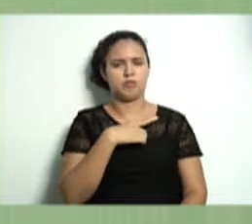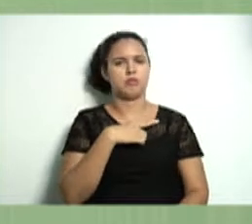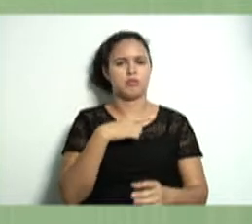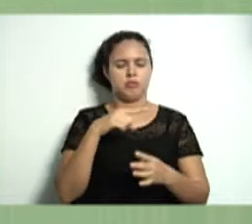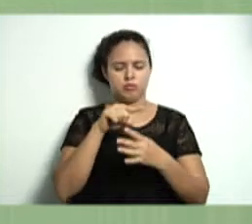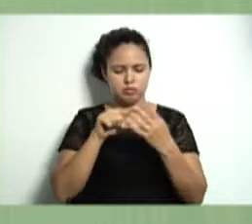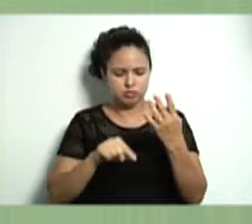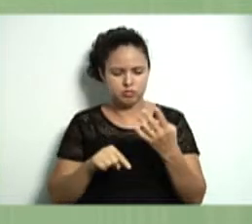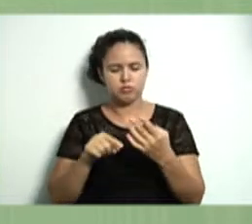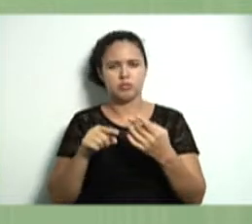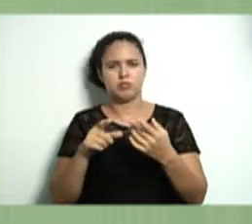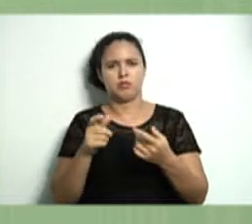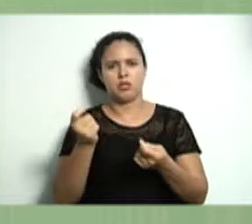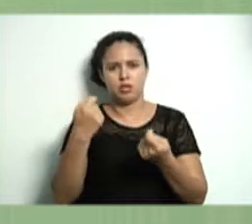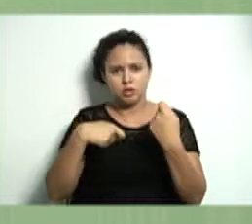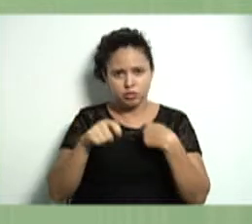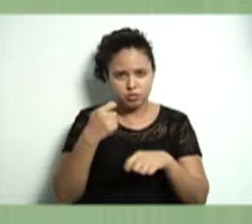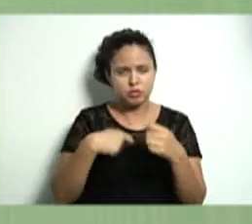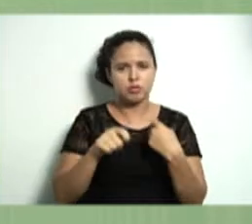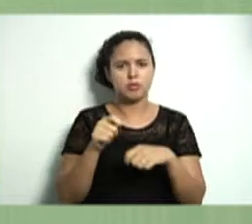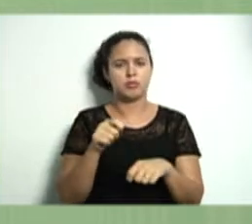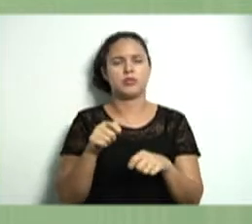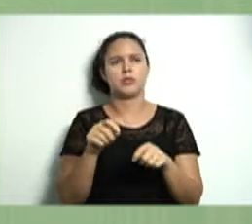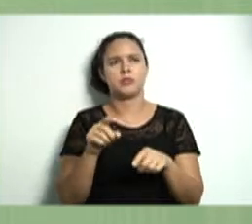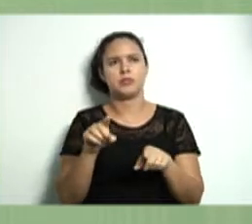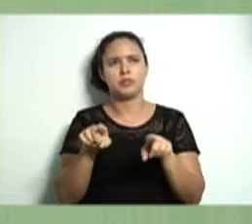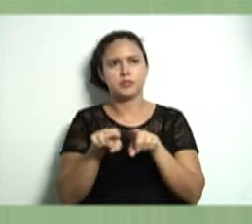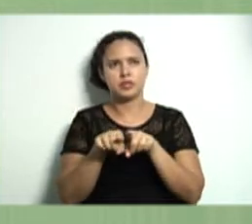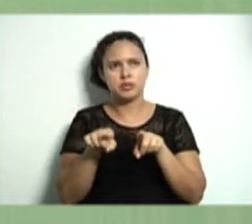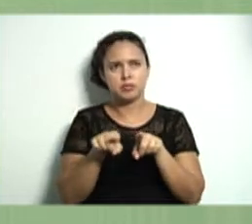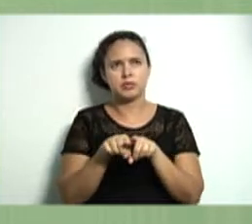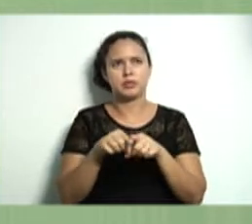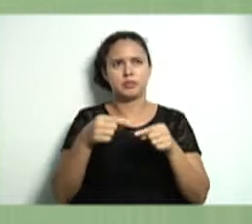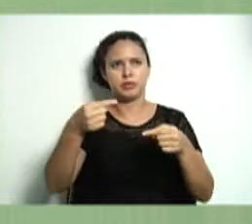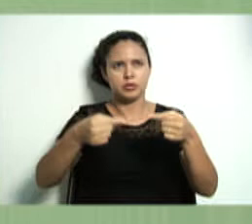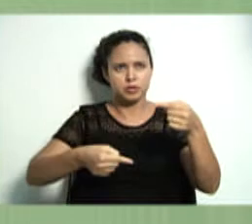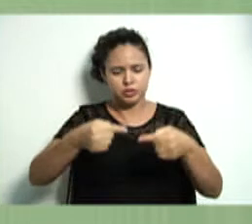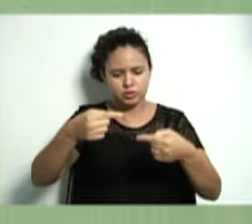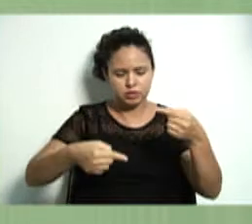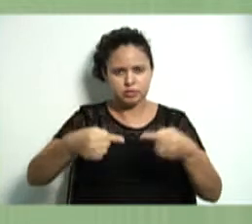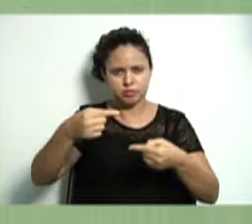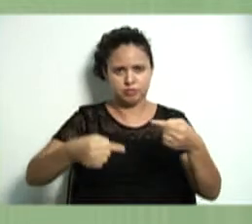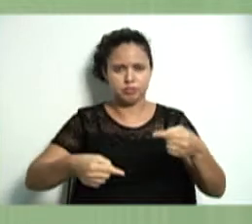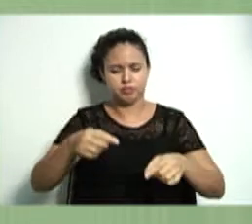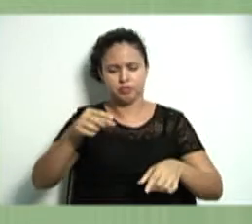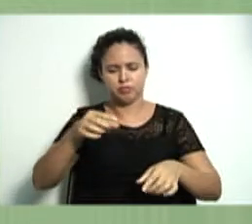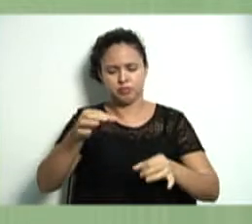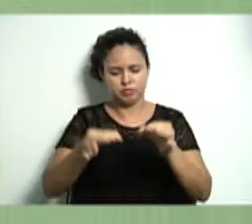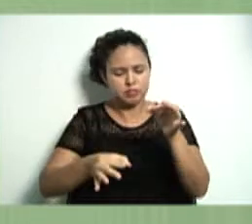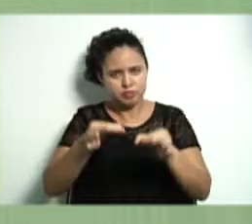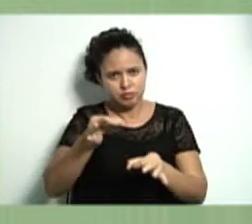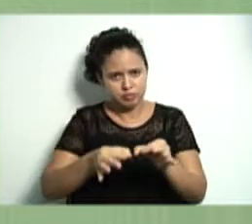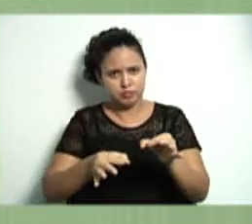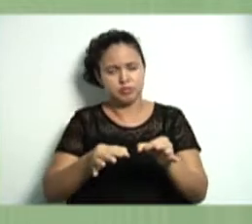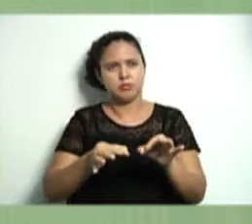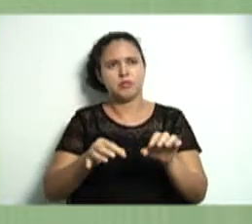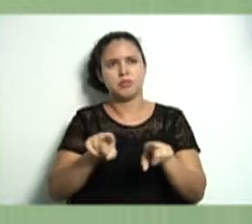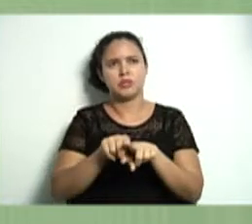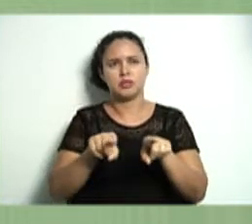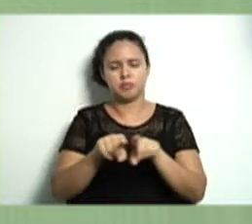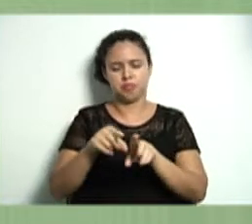econômico da organização material, ele tem o nível jurídico-político relativo às normas e ele tem o